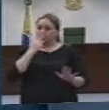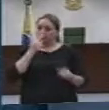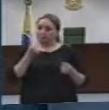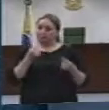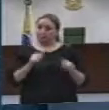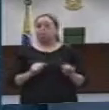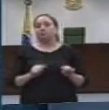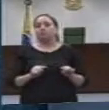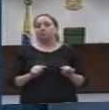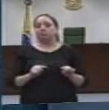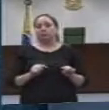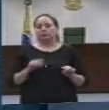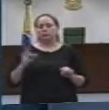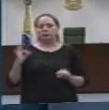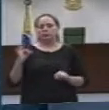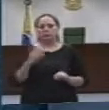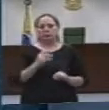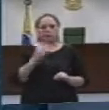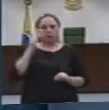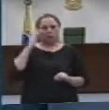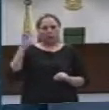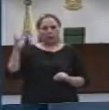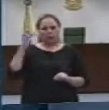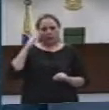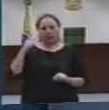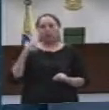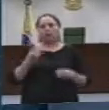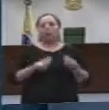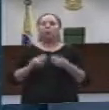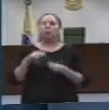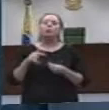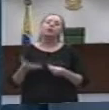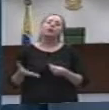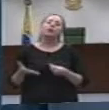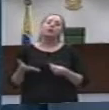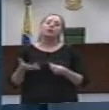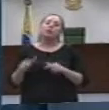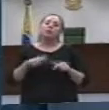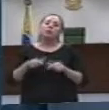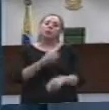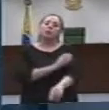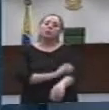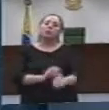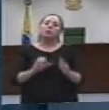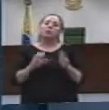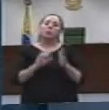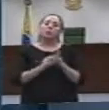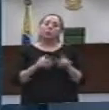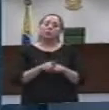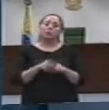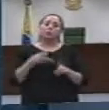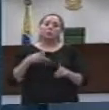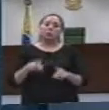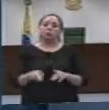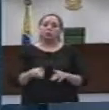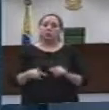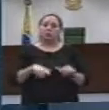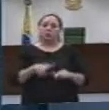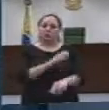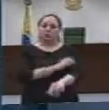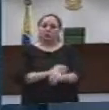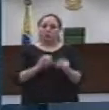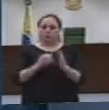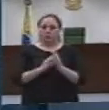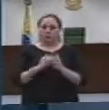com tudo que se imagina que seja o ingresso no serviço público EA permanência no serviço público Imagino que o